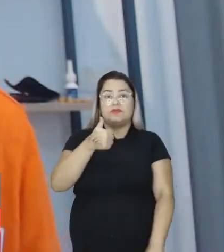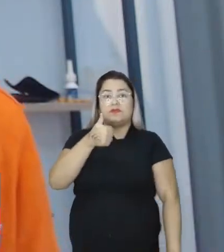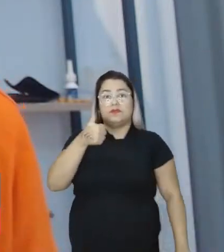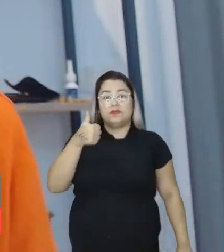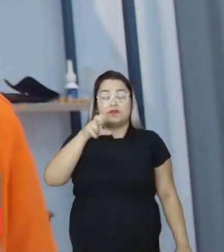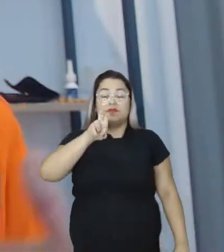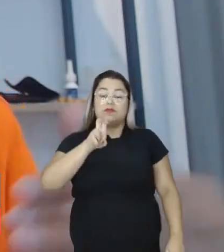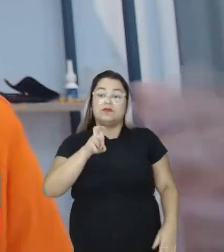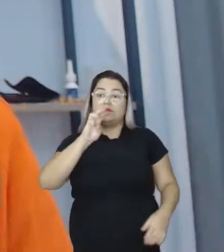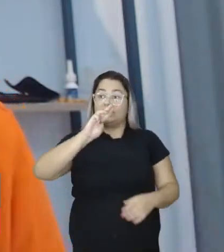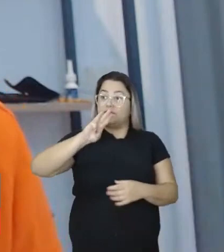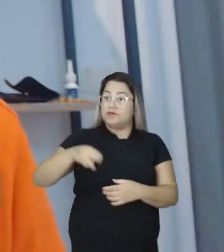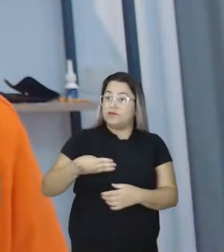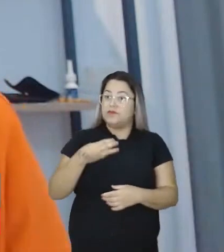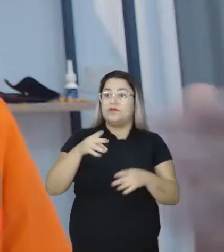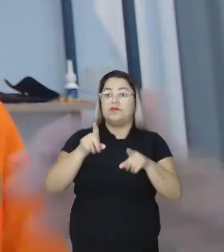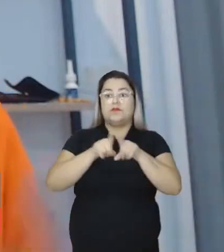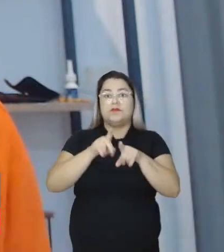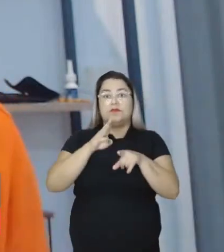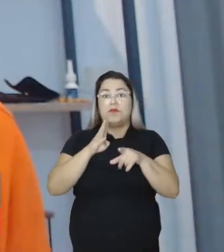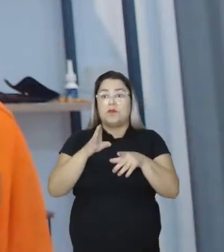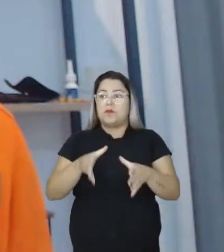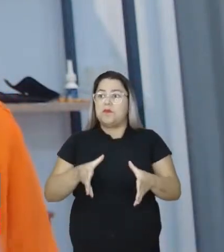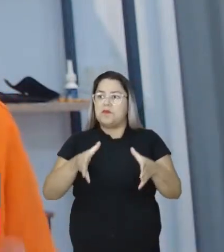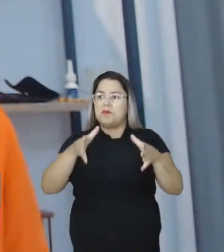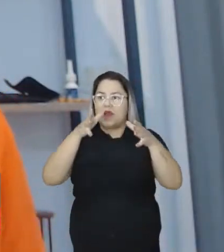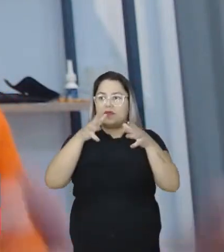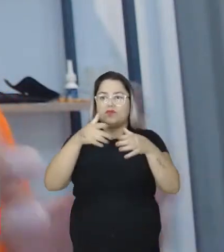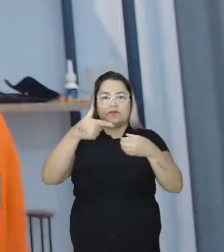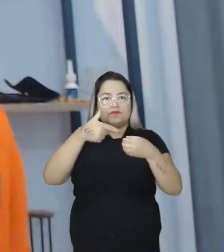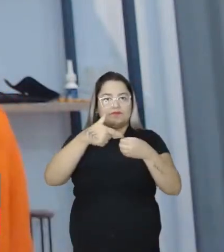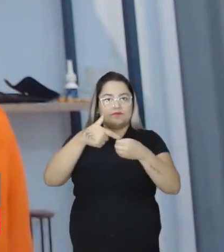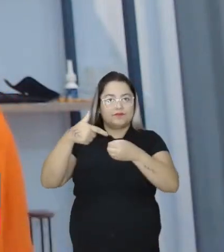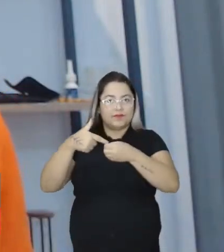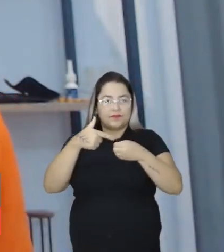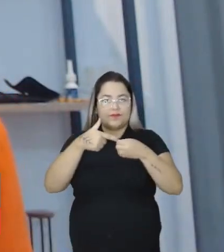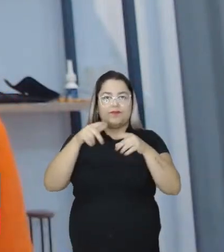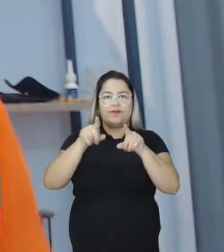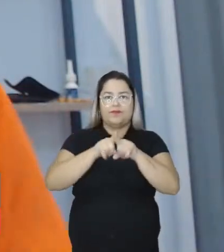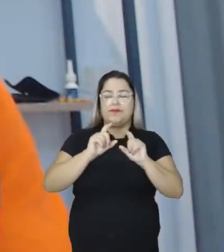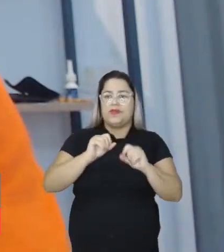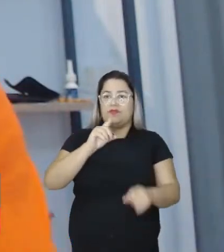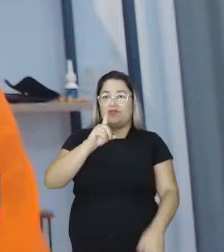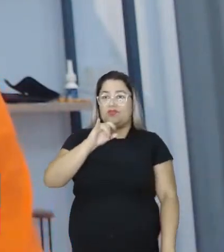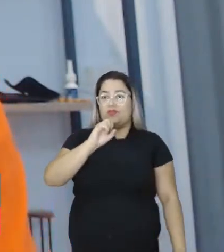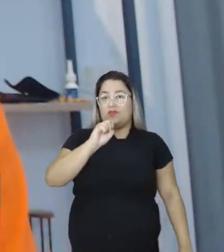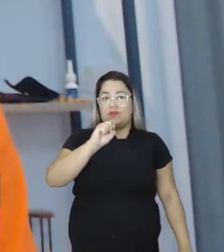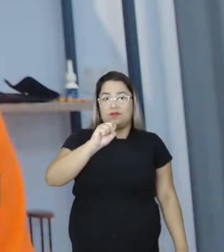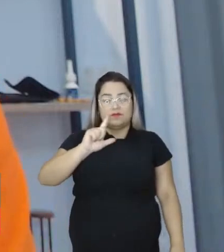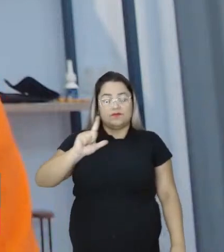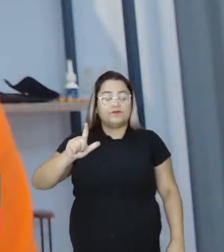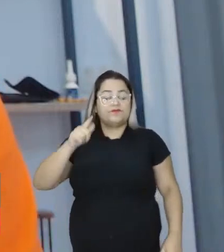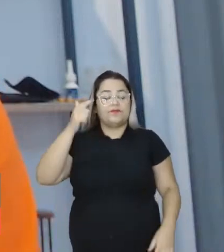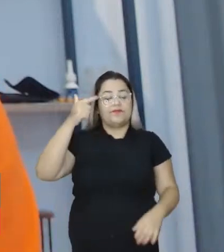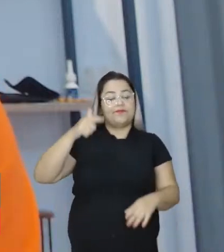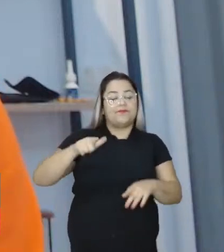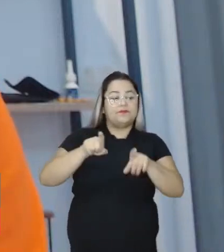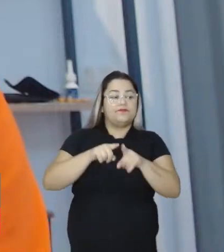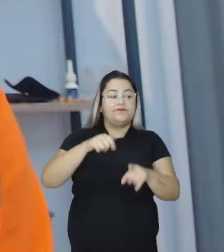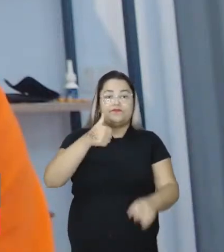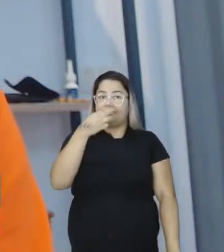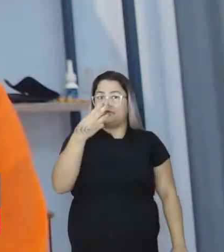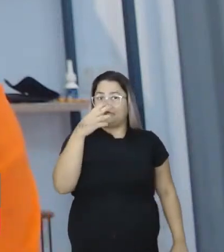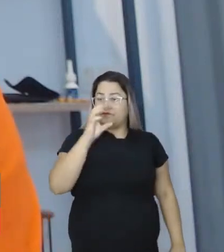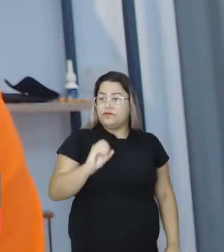mil barris de derivados de petróleo por dia, principalmente diesel. Temos uma outra metade de 130 mil